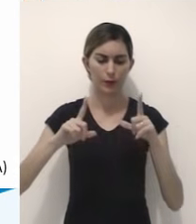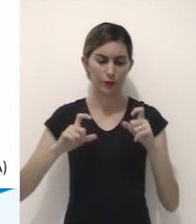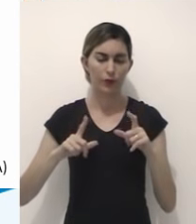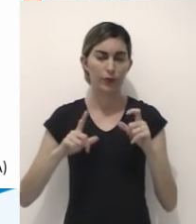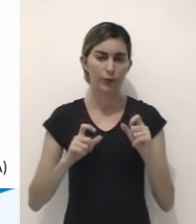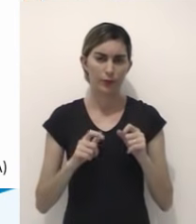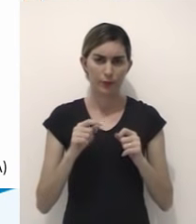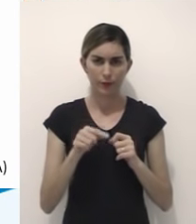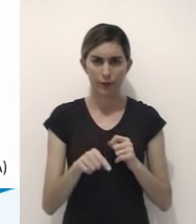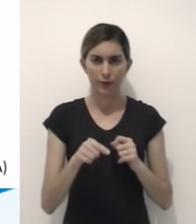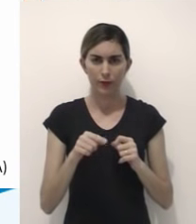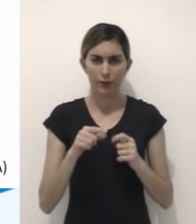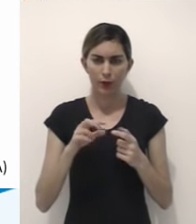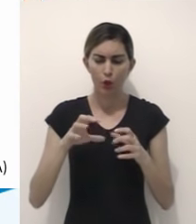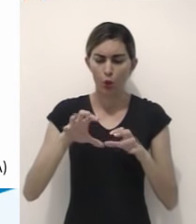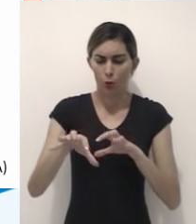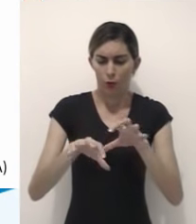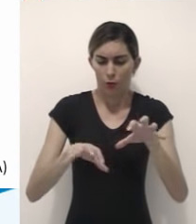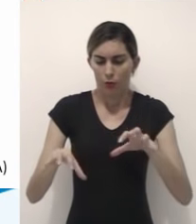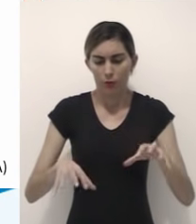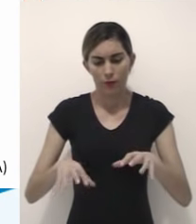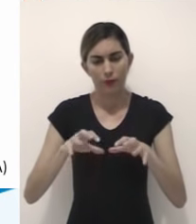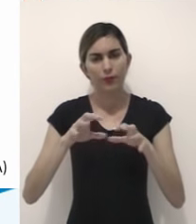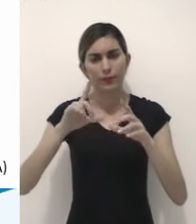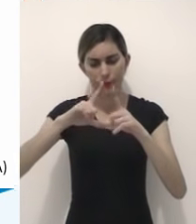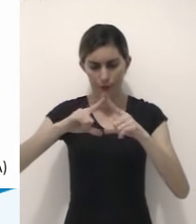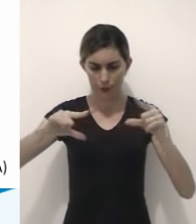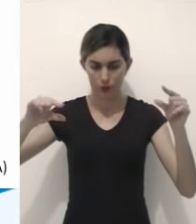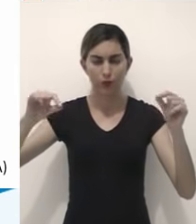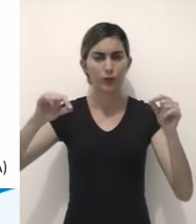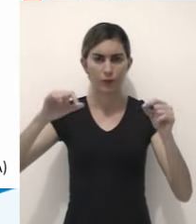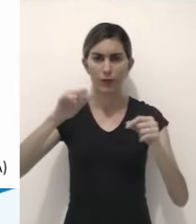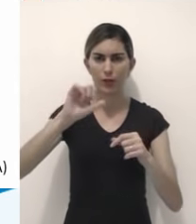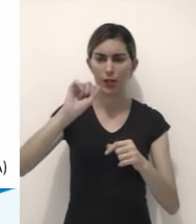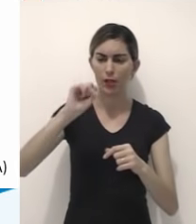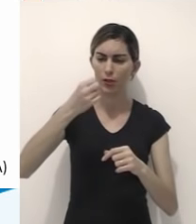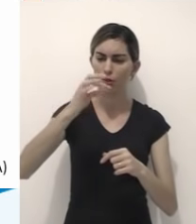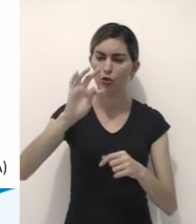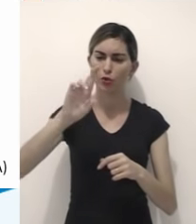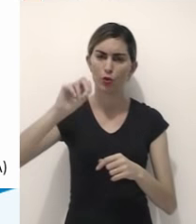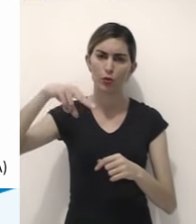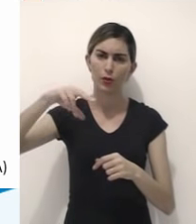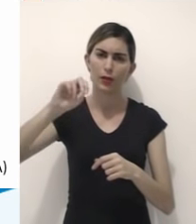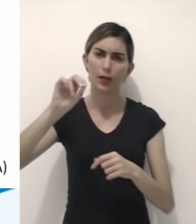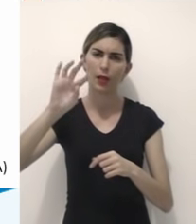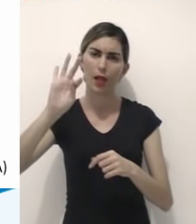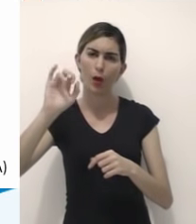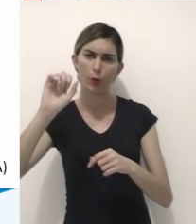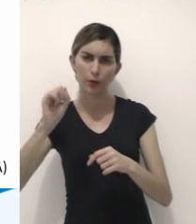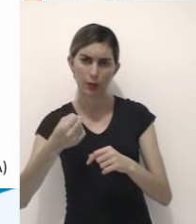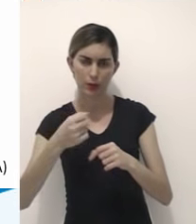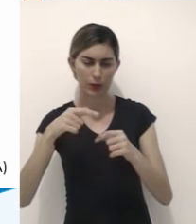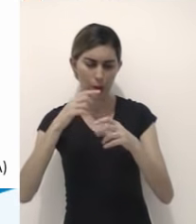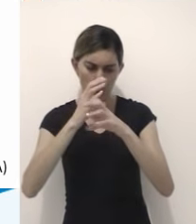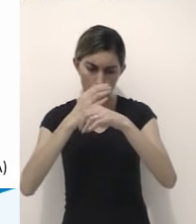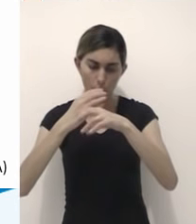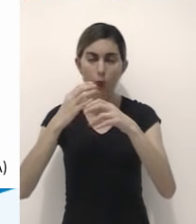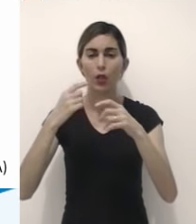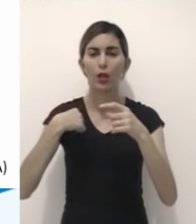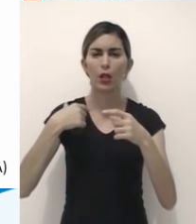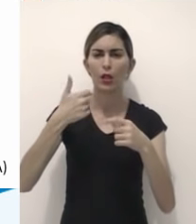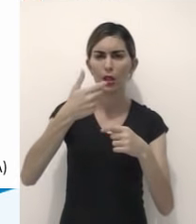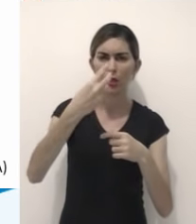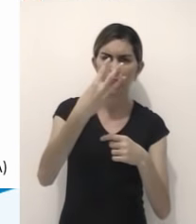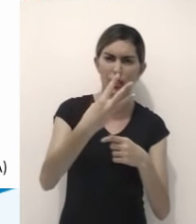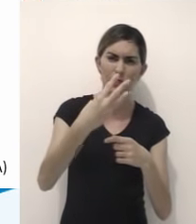na imagem aí rochas lunares. Os astronautas da Apollo 11 trouxeram cerca